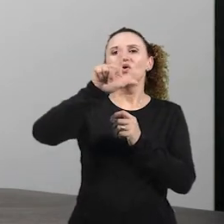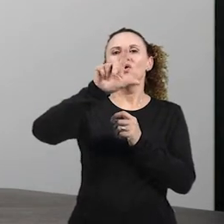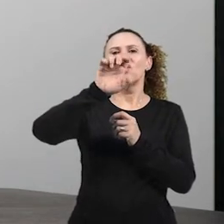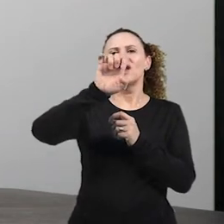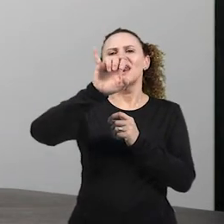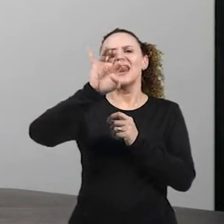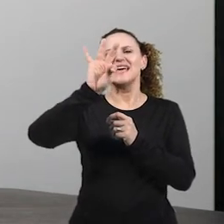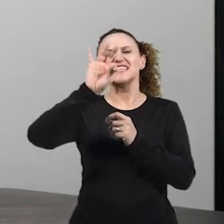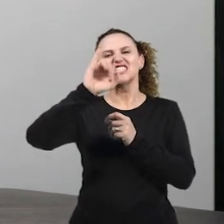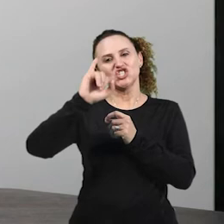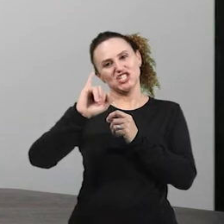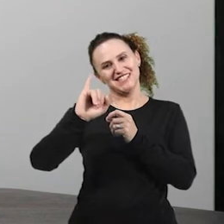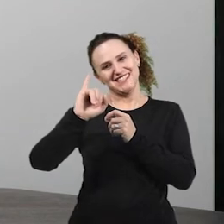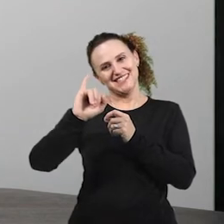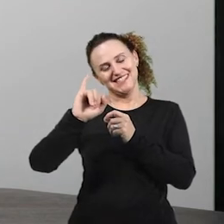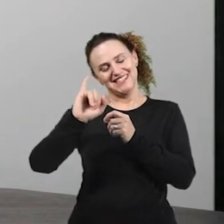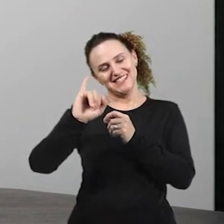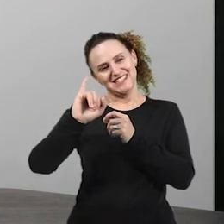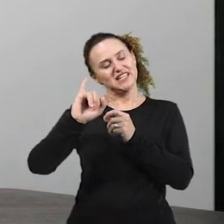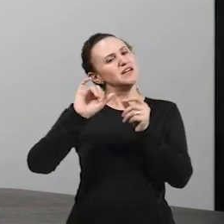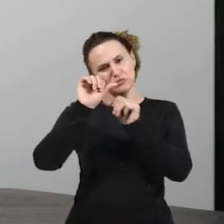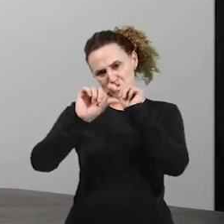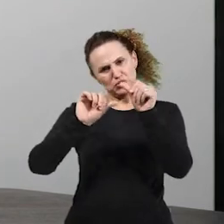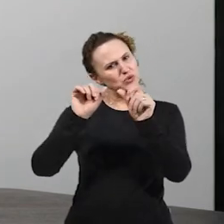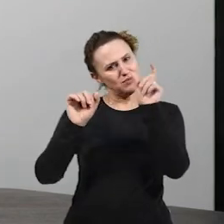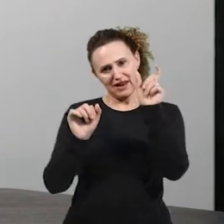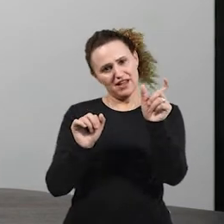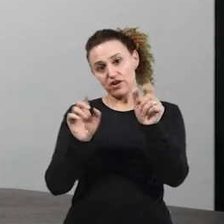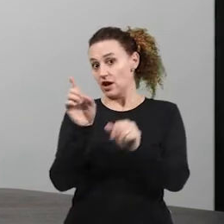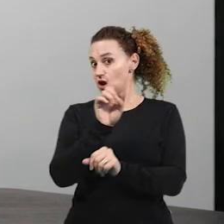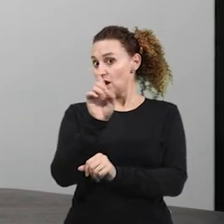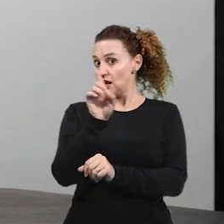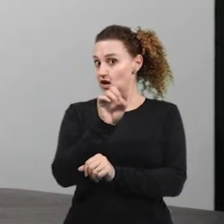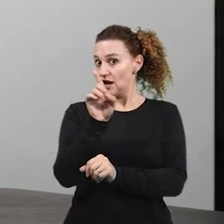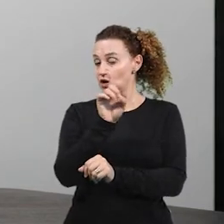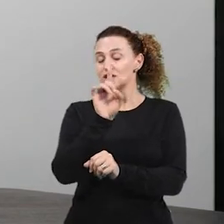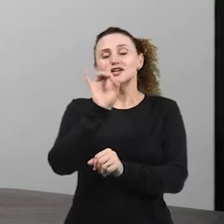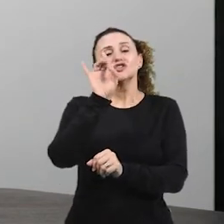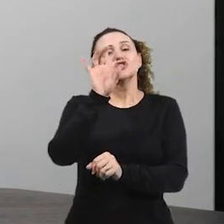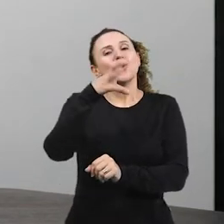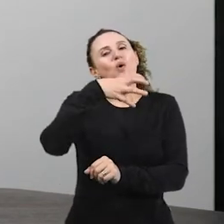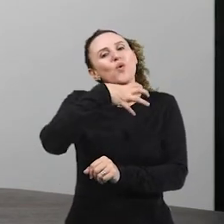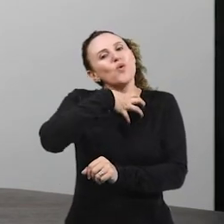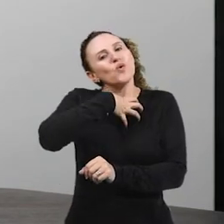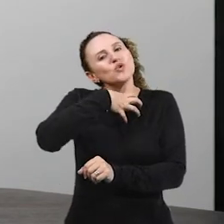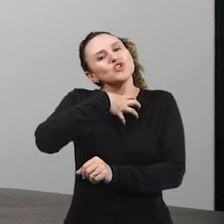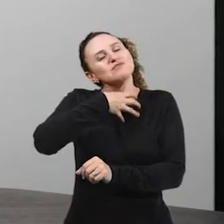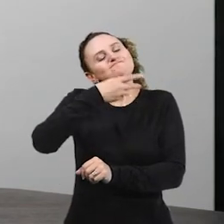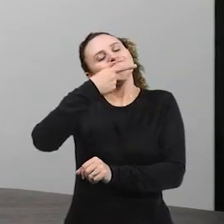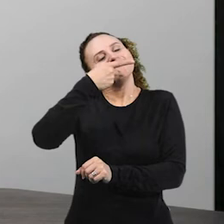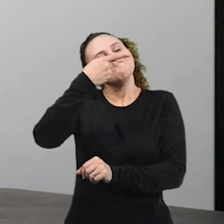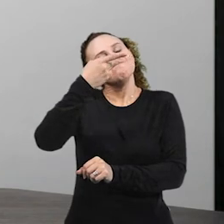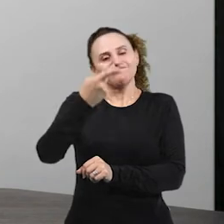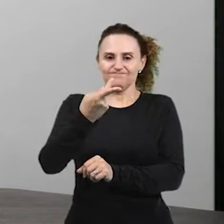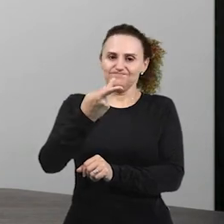acaso mudou a palavra mudou a palavra só mudou a forma de pronunciar esse som